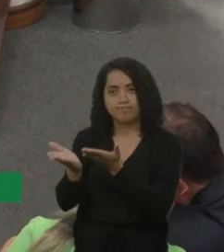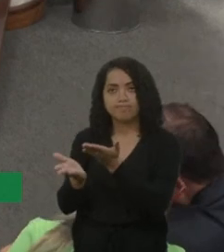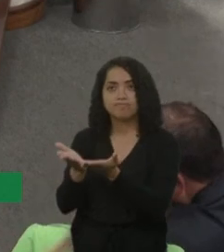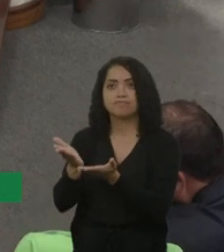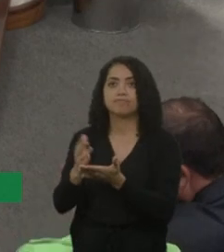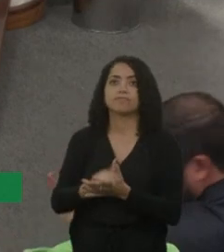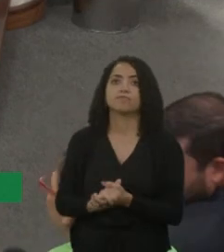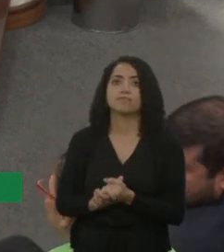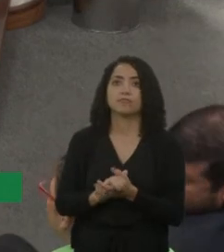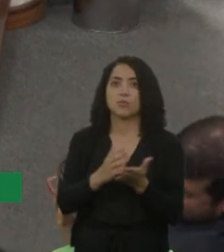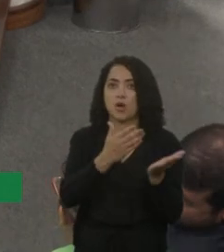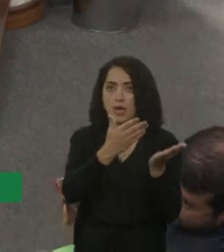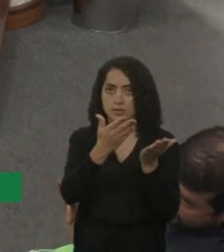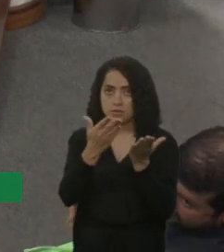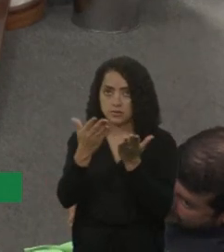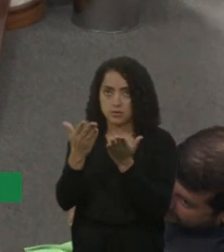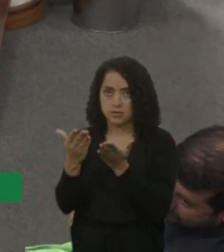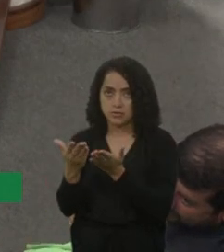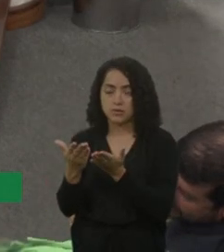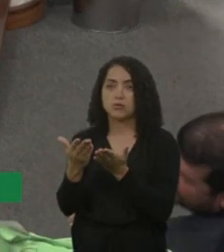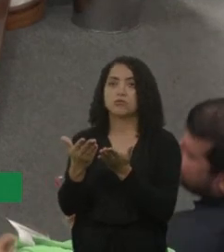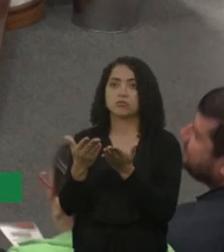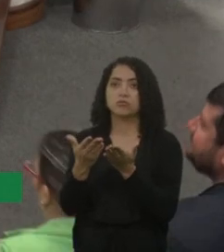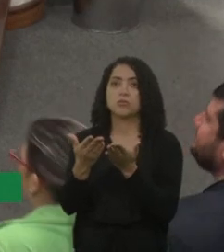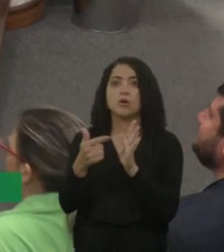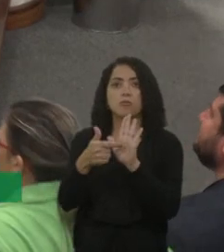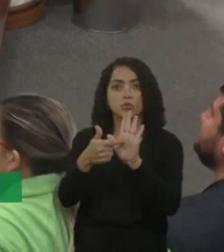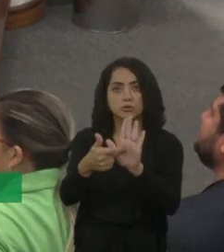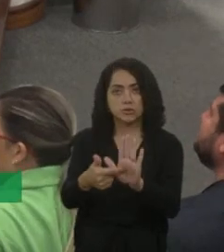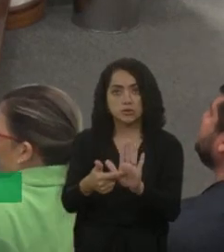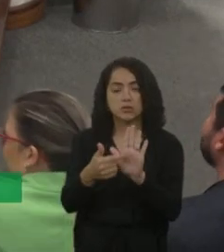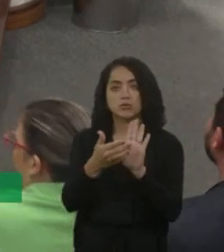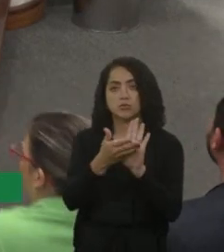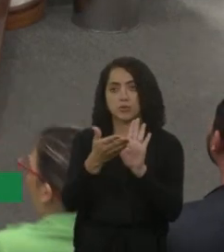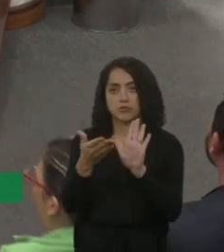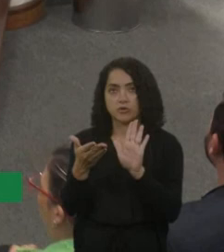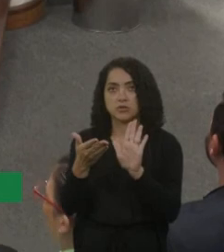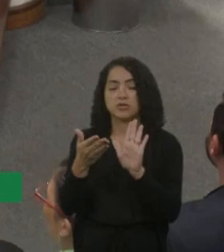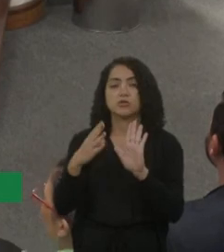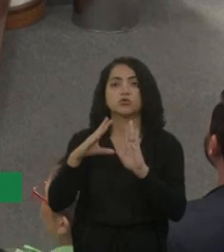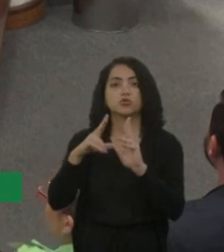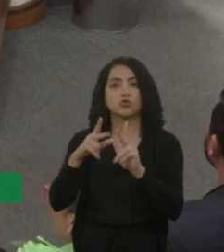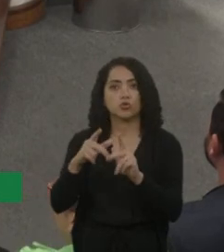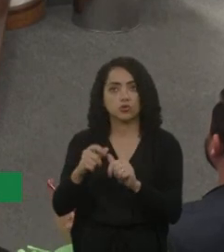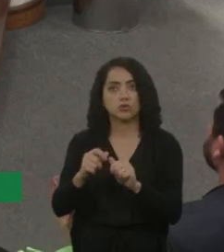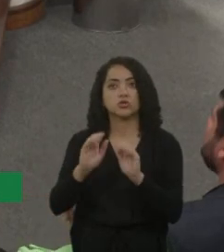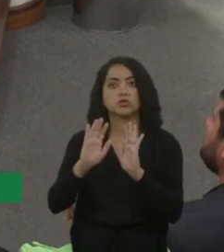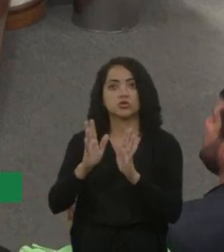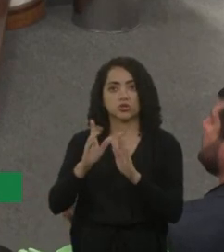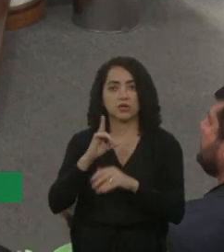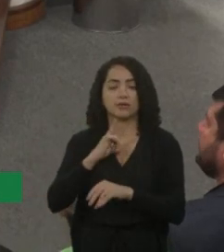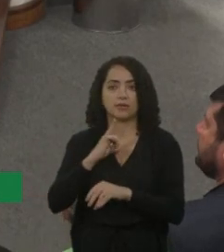as patologias, depois a gente pode estar passando, né? Mas todas elas já têm PCDT.